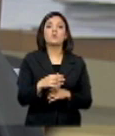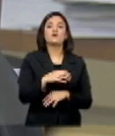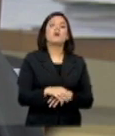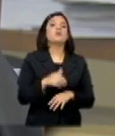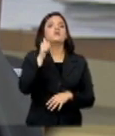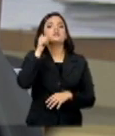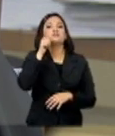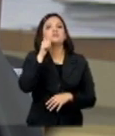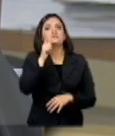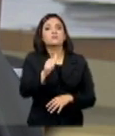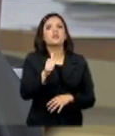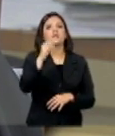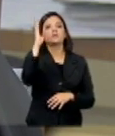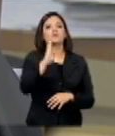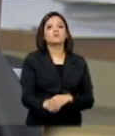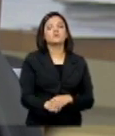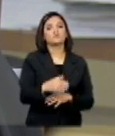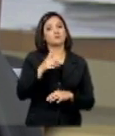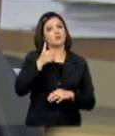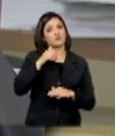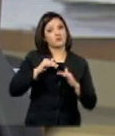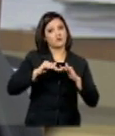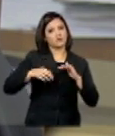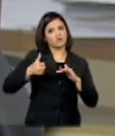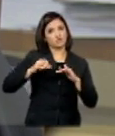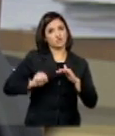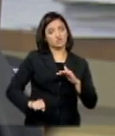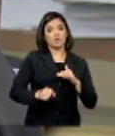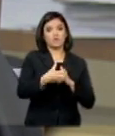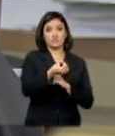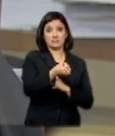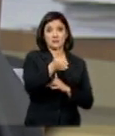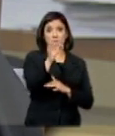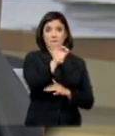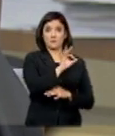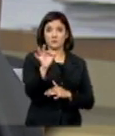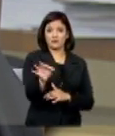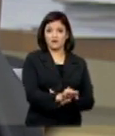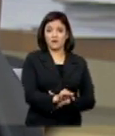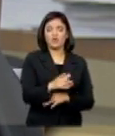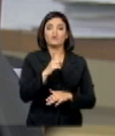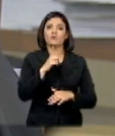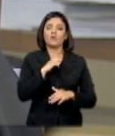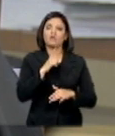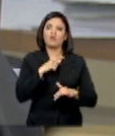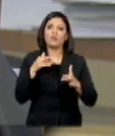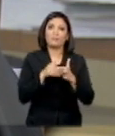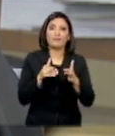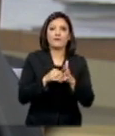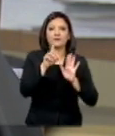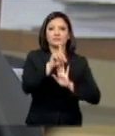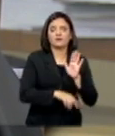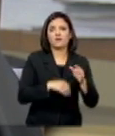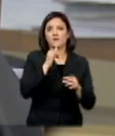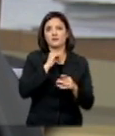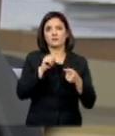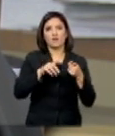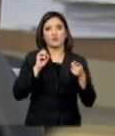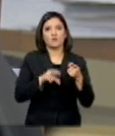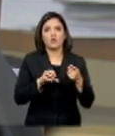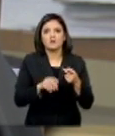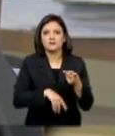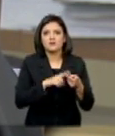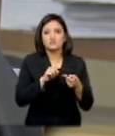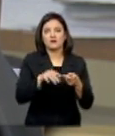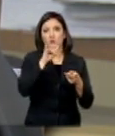brasileiros vivem com privação de direitos como educação informação proteção contra o trabalho